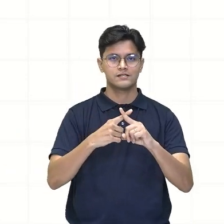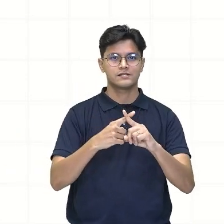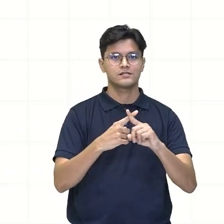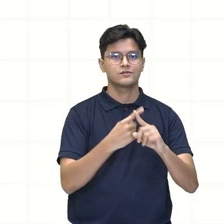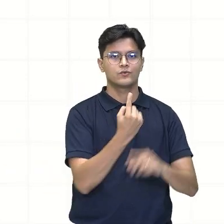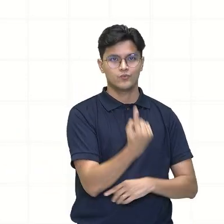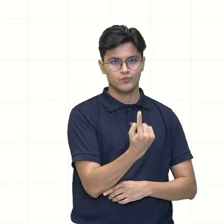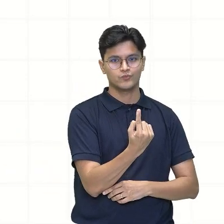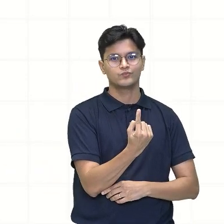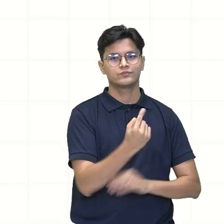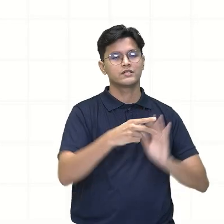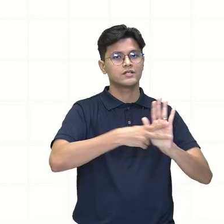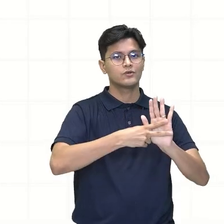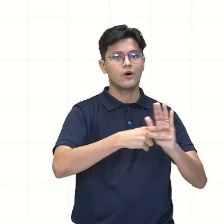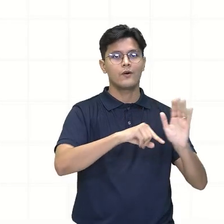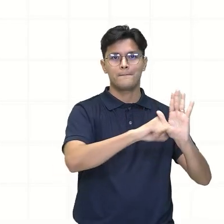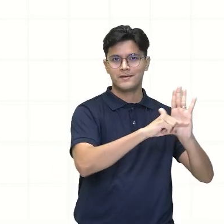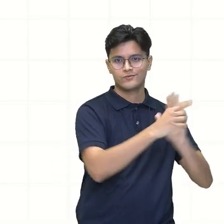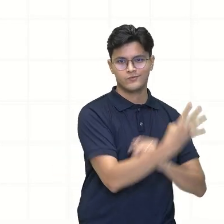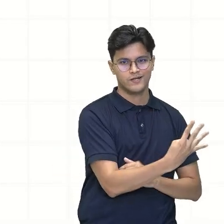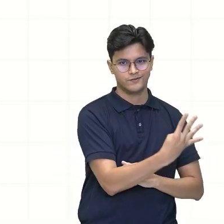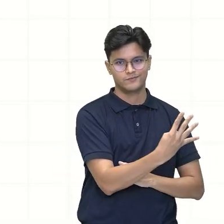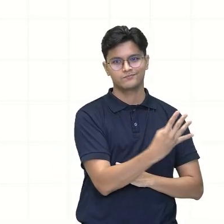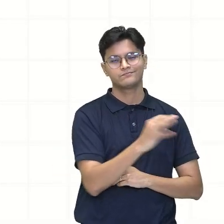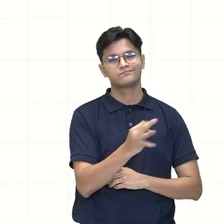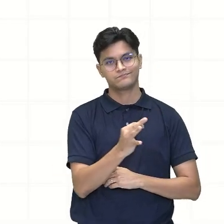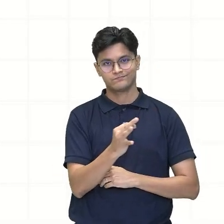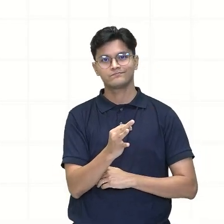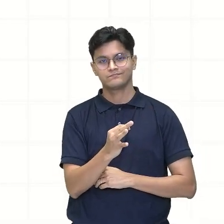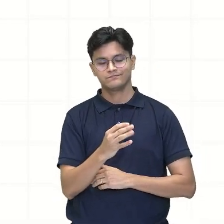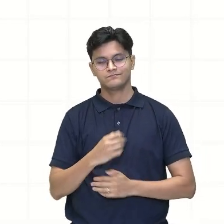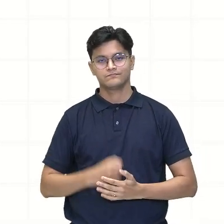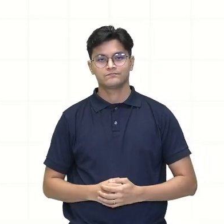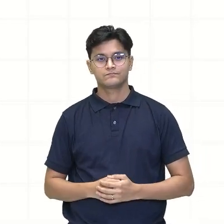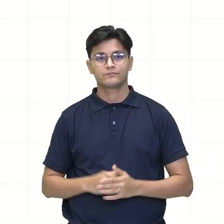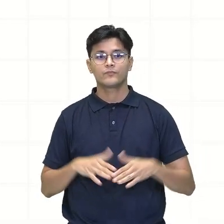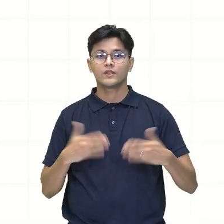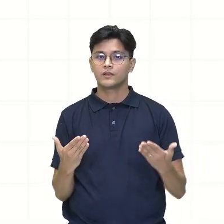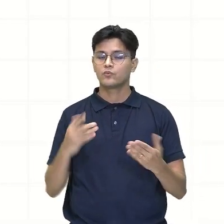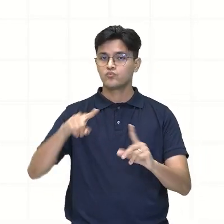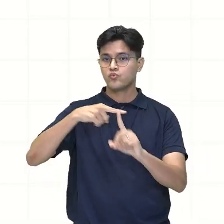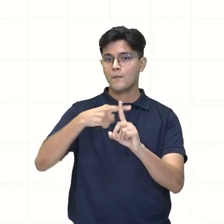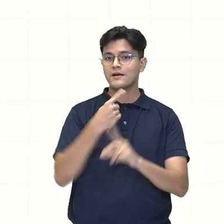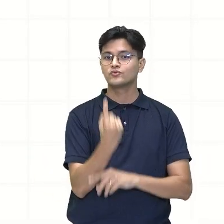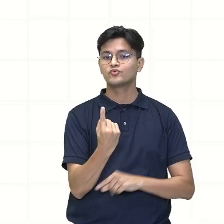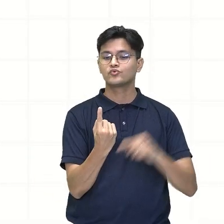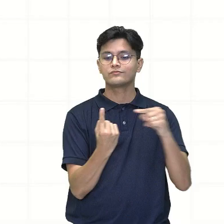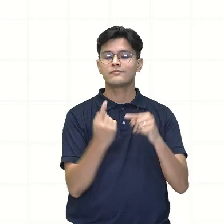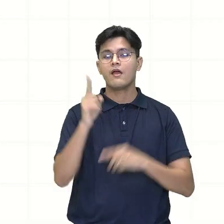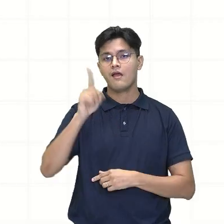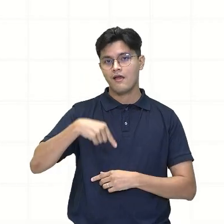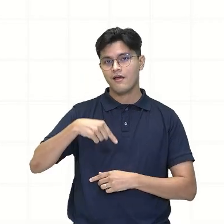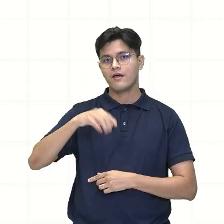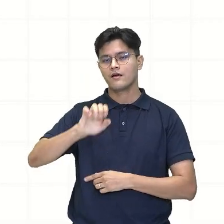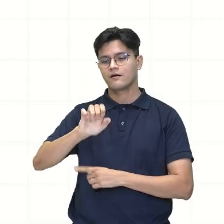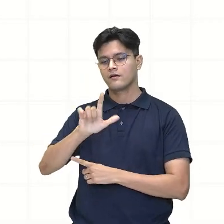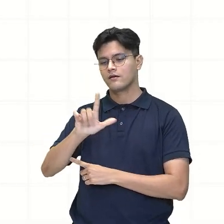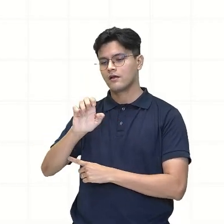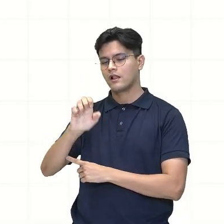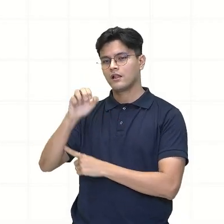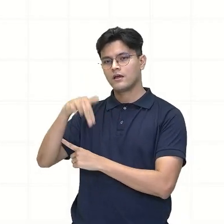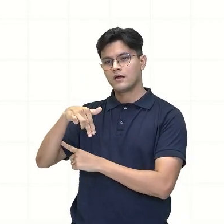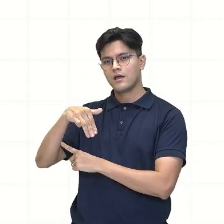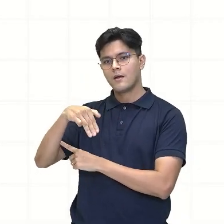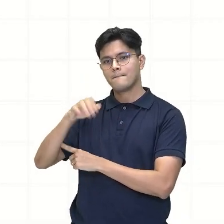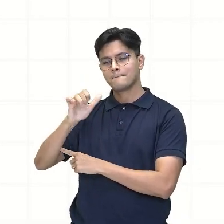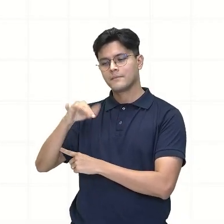vezes mais 1 é igual a menos 4. O mais 1 aqui, ele é o nosso elemento neutro, porque não vai fazer